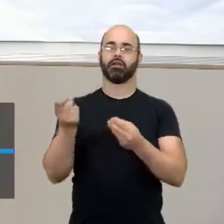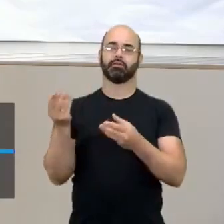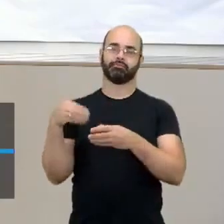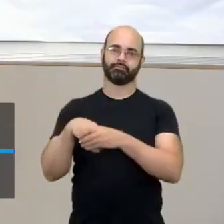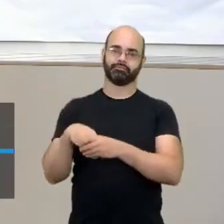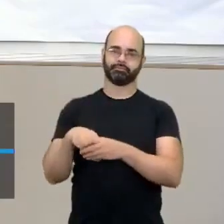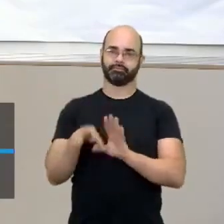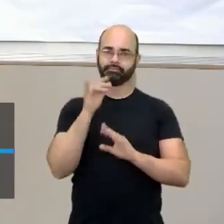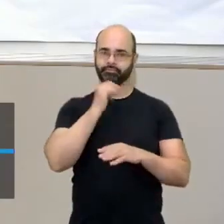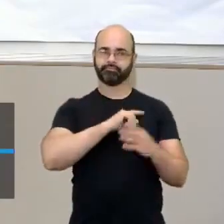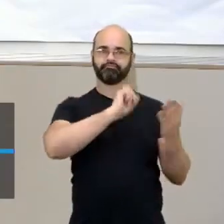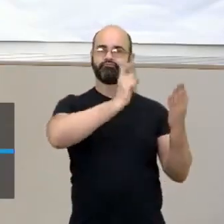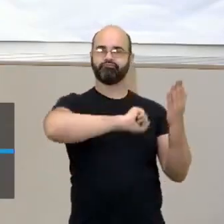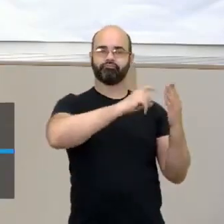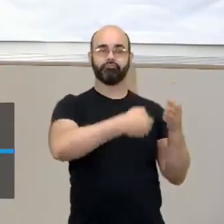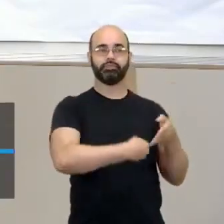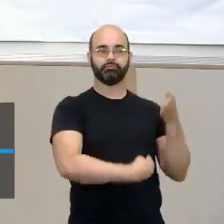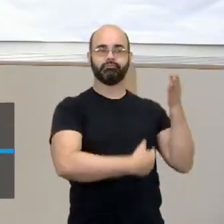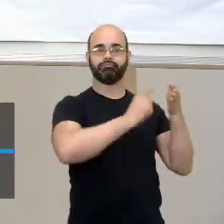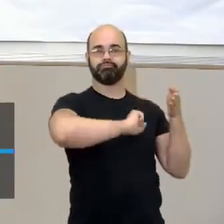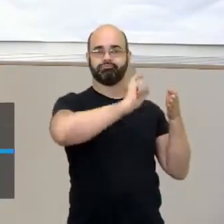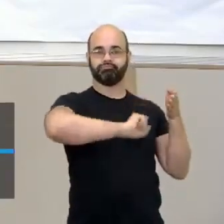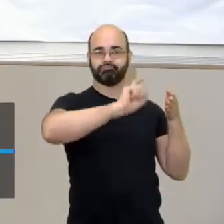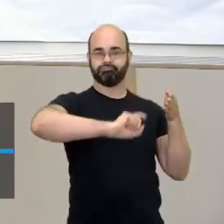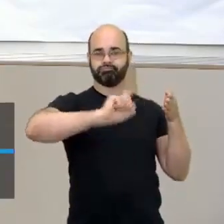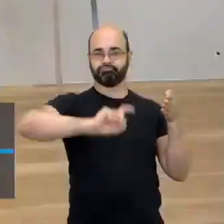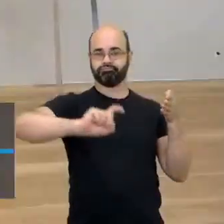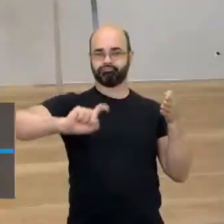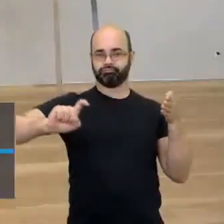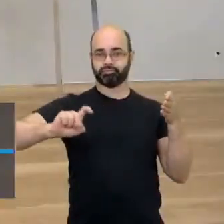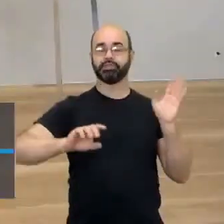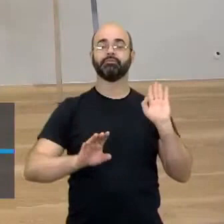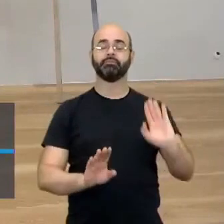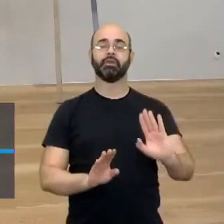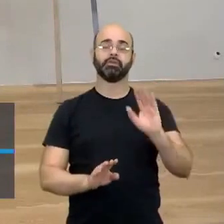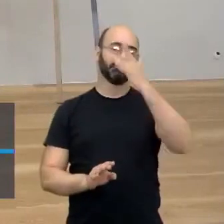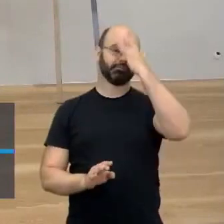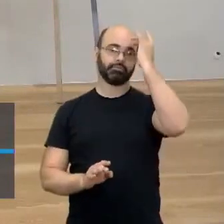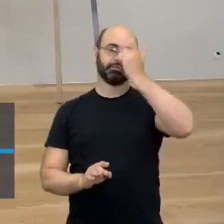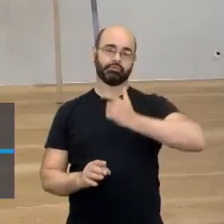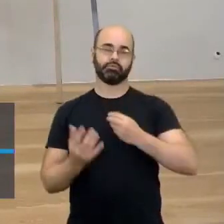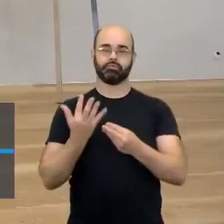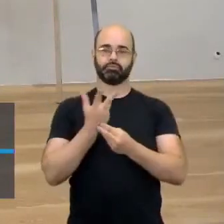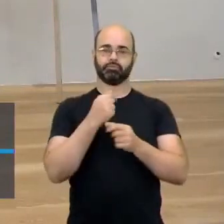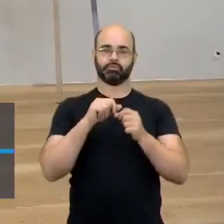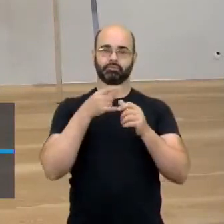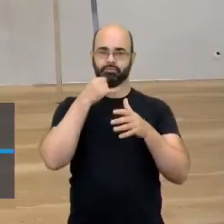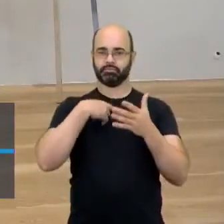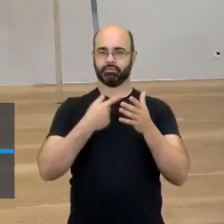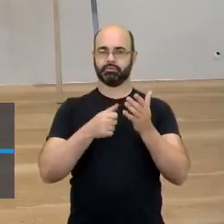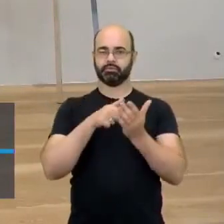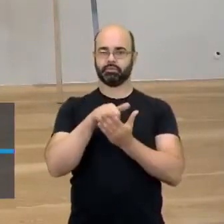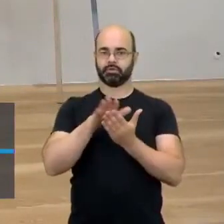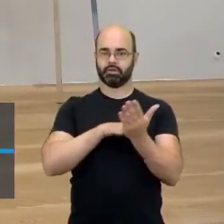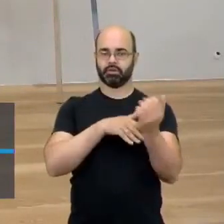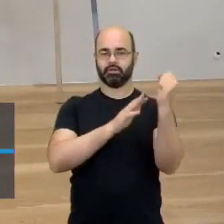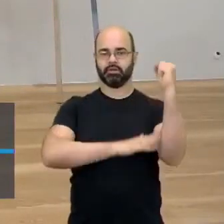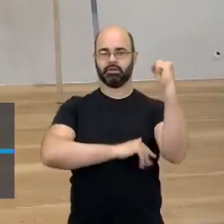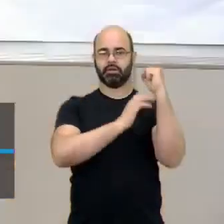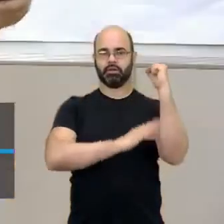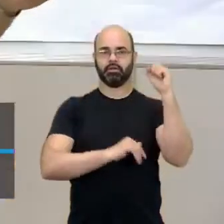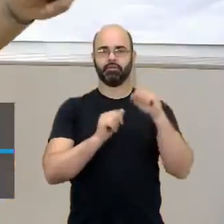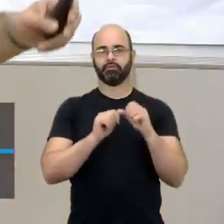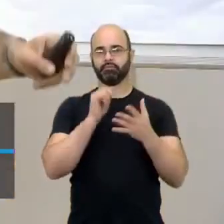grafite, tem os murais, só que o artista do lambe-lambe, o que ele podia fazer? O cara do